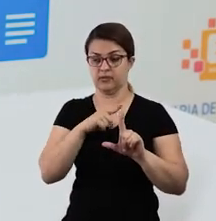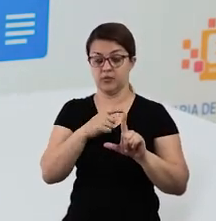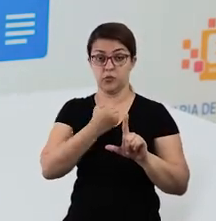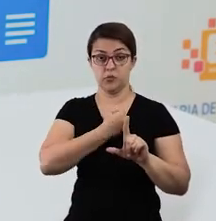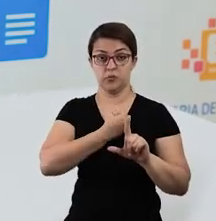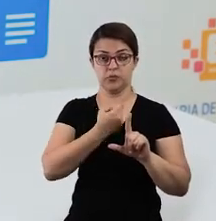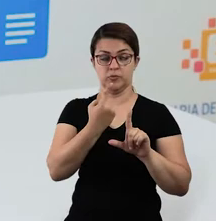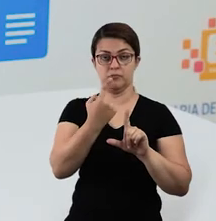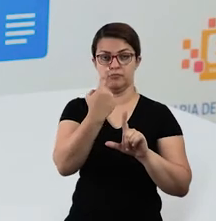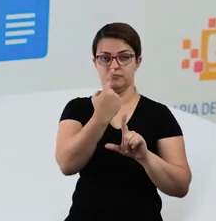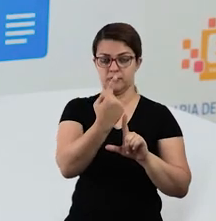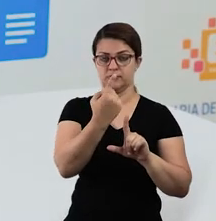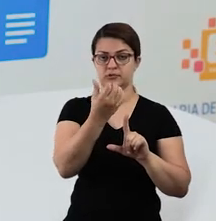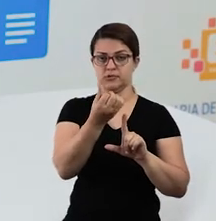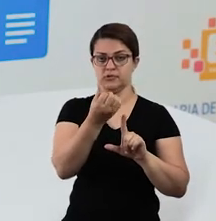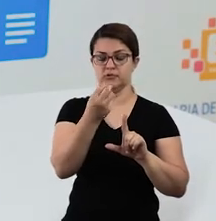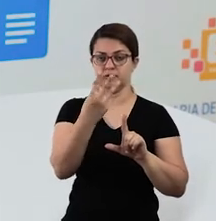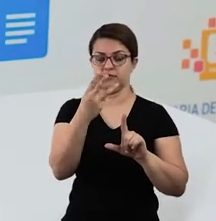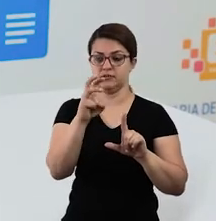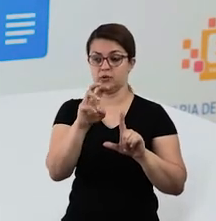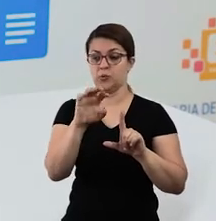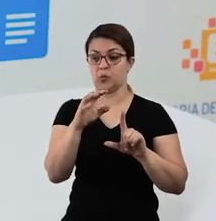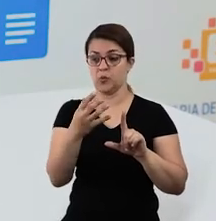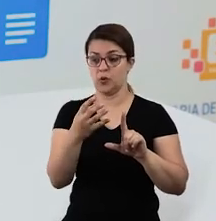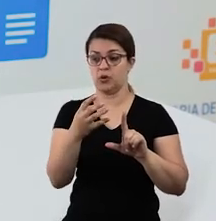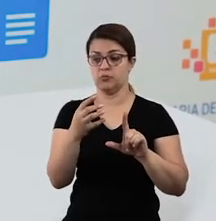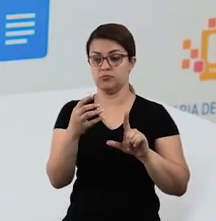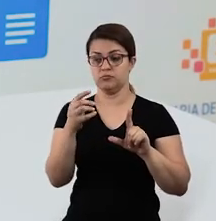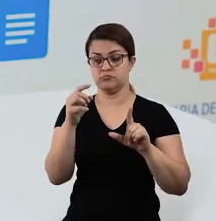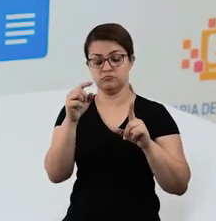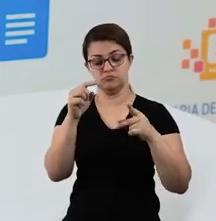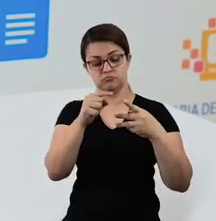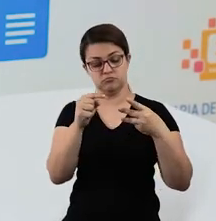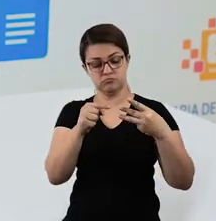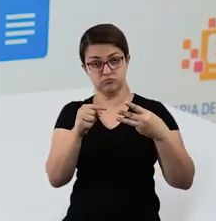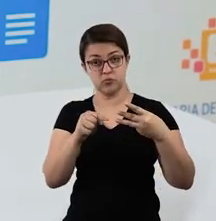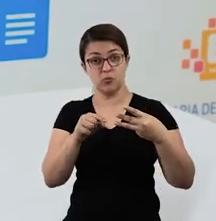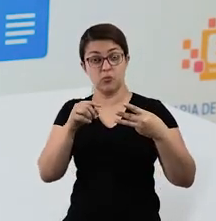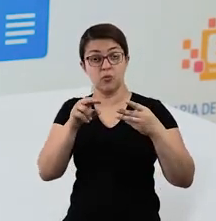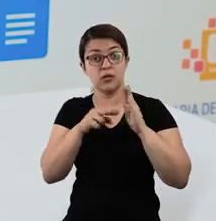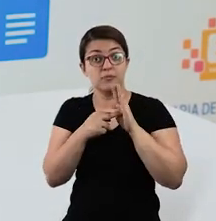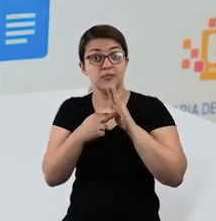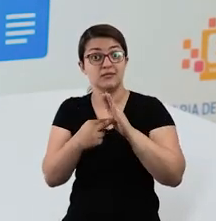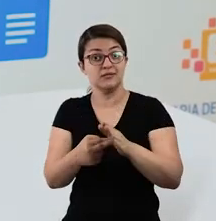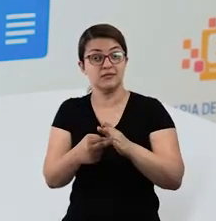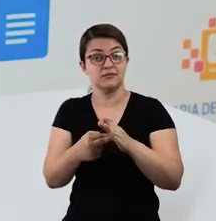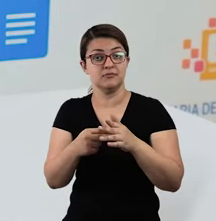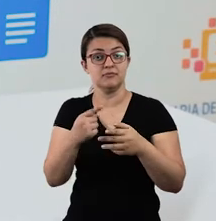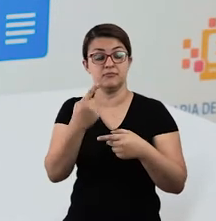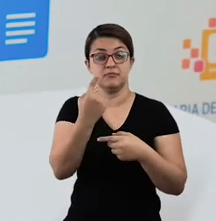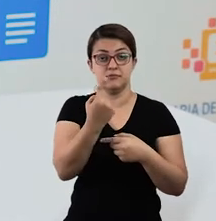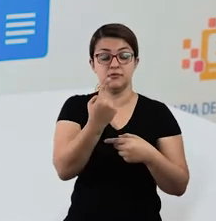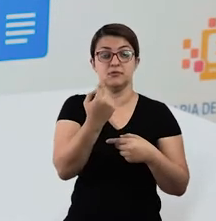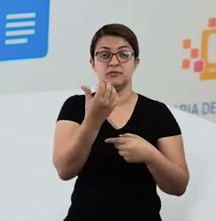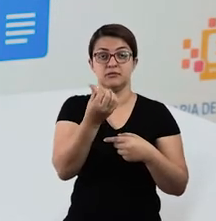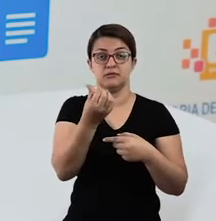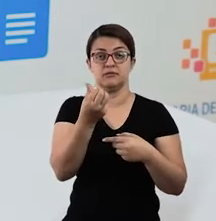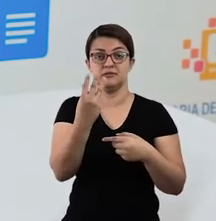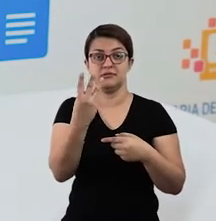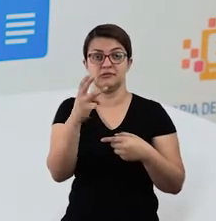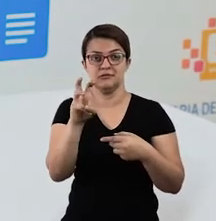ó, 1635. Quais dessas opções representam o número